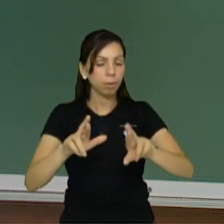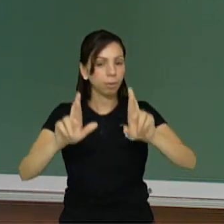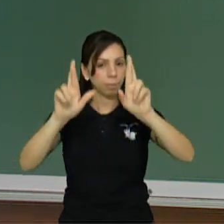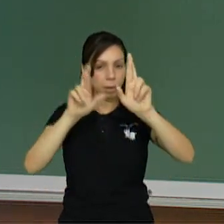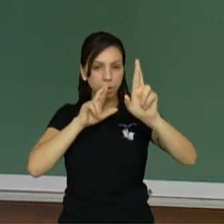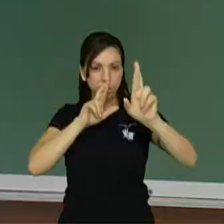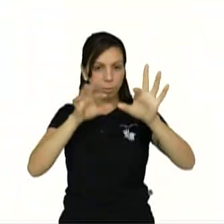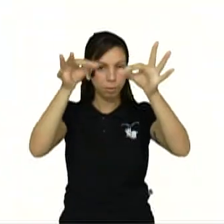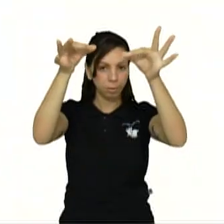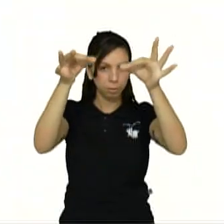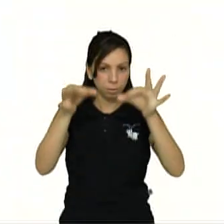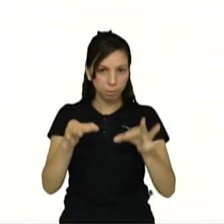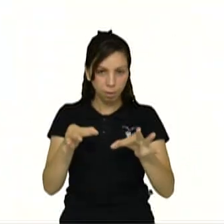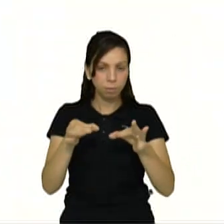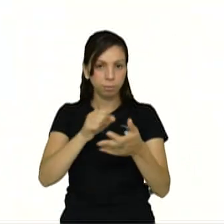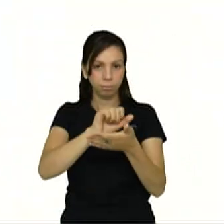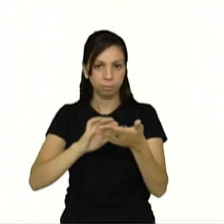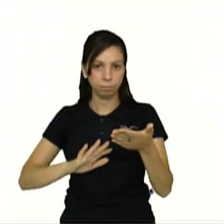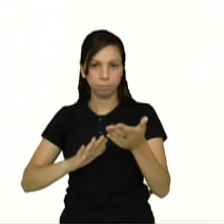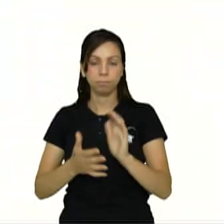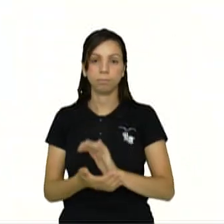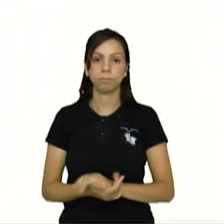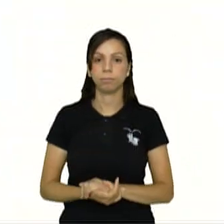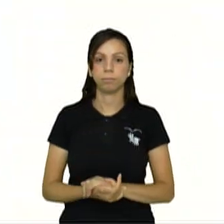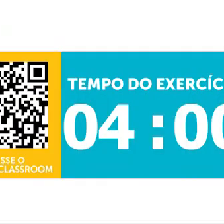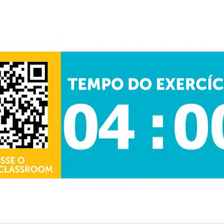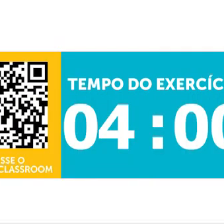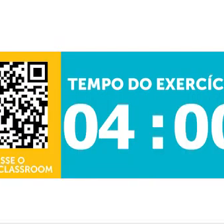que você acerte esse exercício.